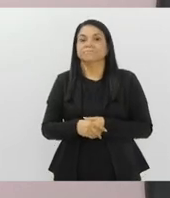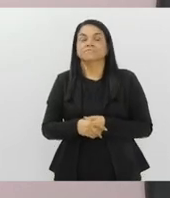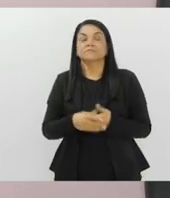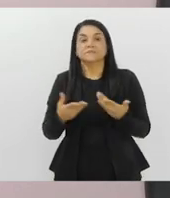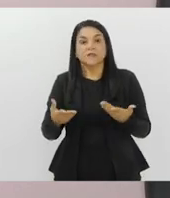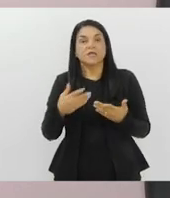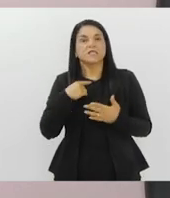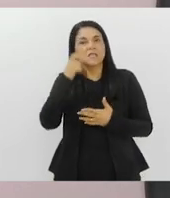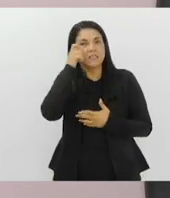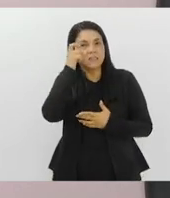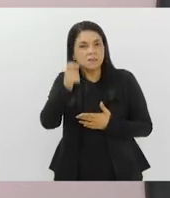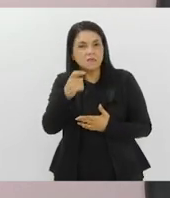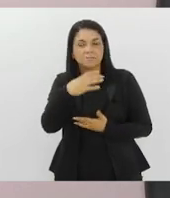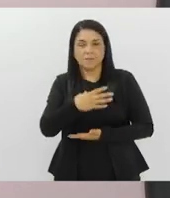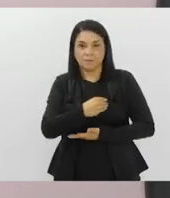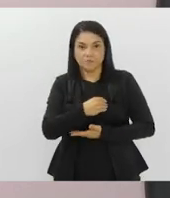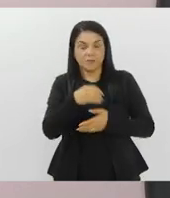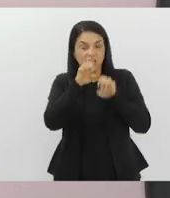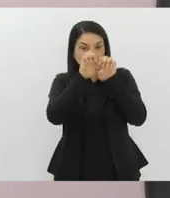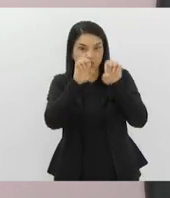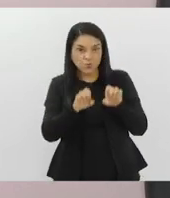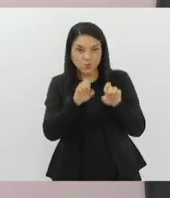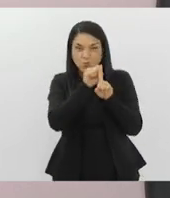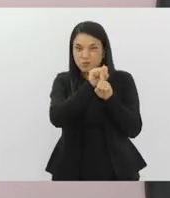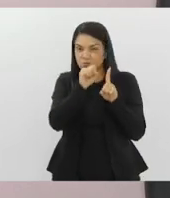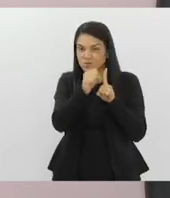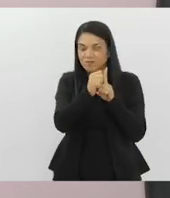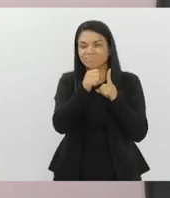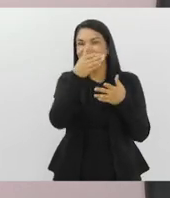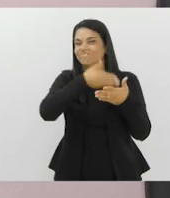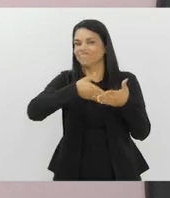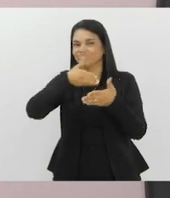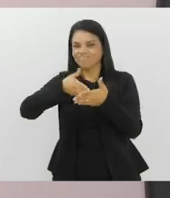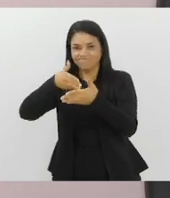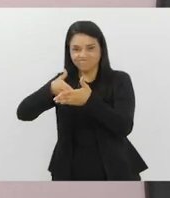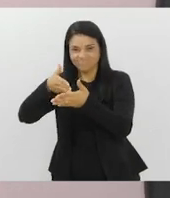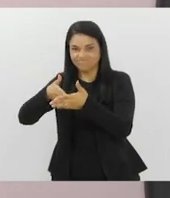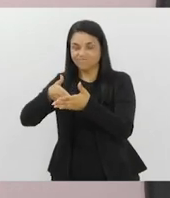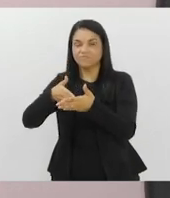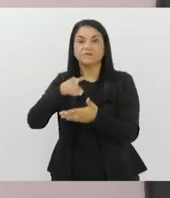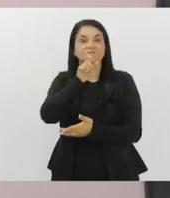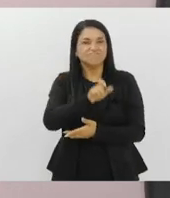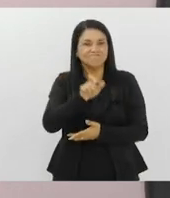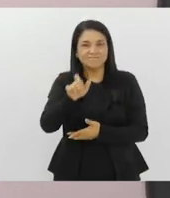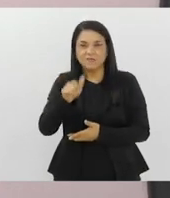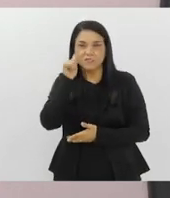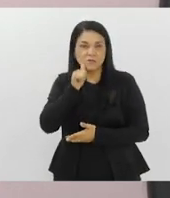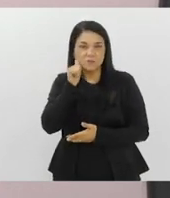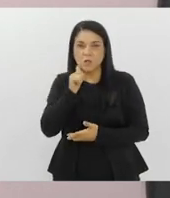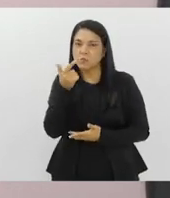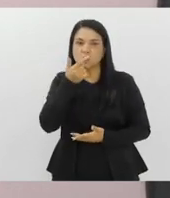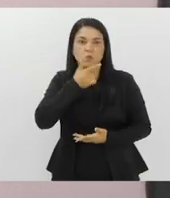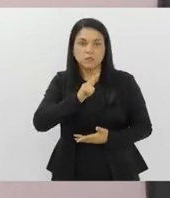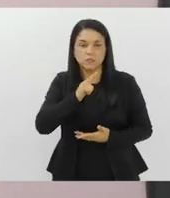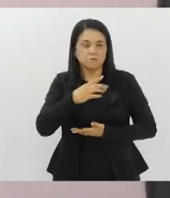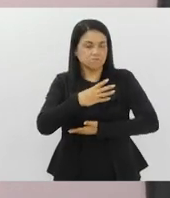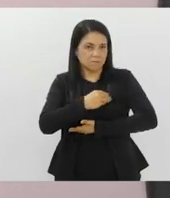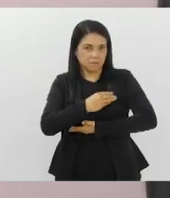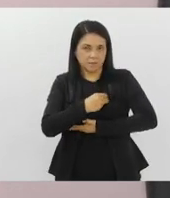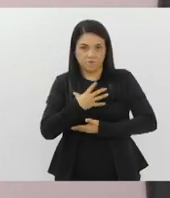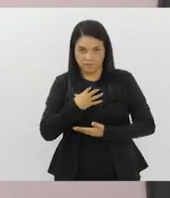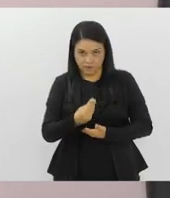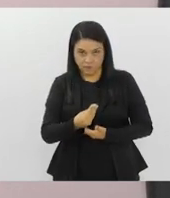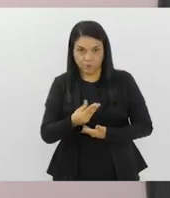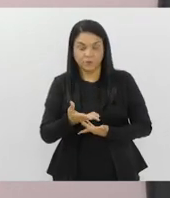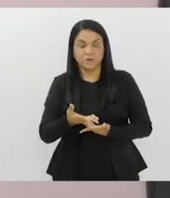em amamentar, as estruturas sociais são obstáculos para que muitas de nós não consigam amamentar,